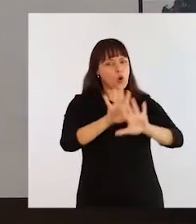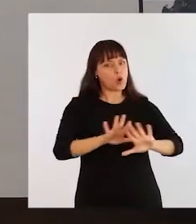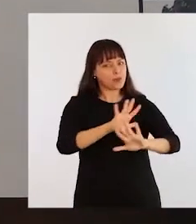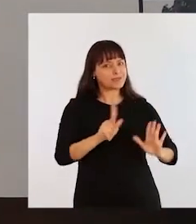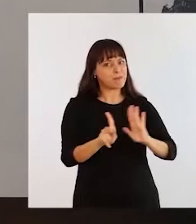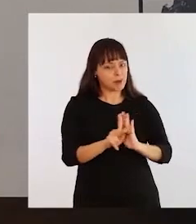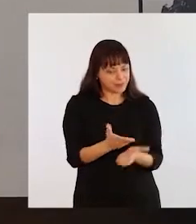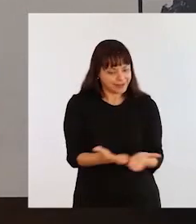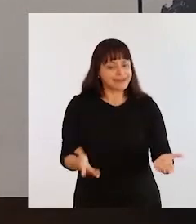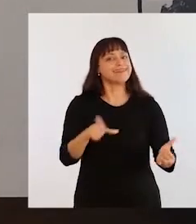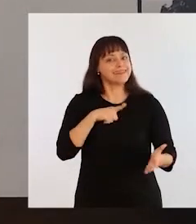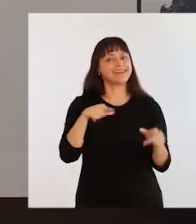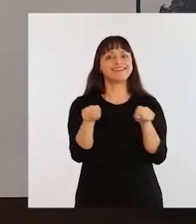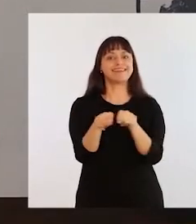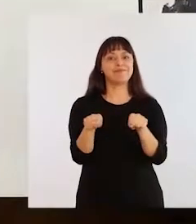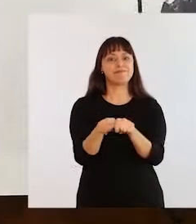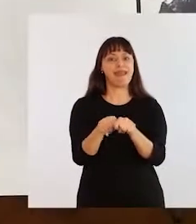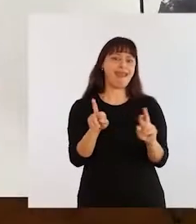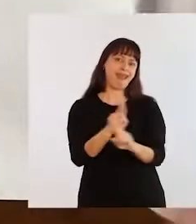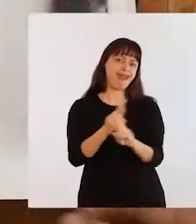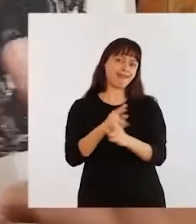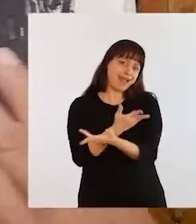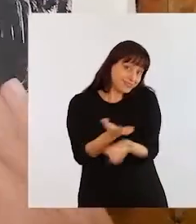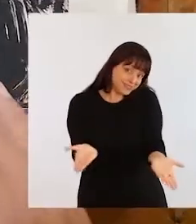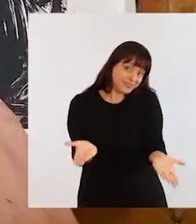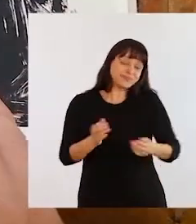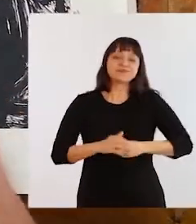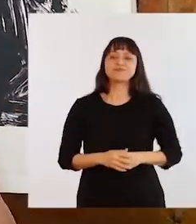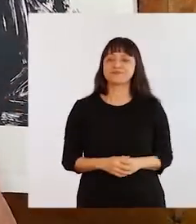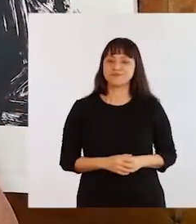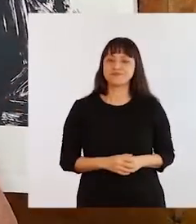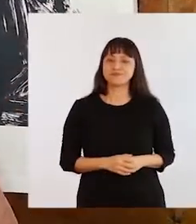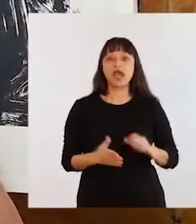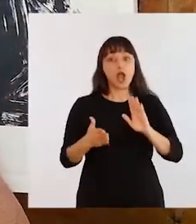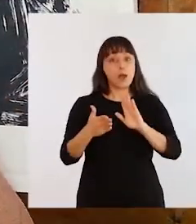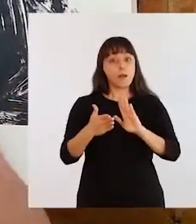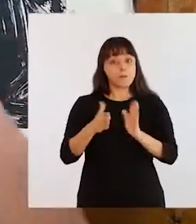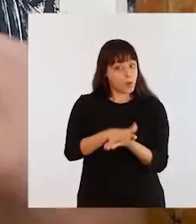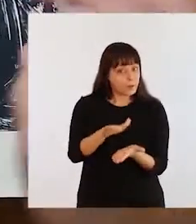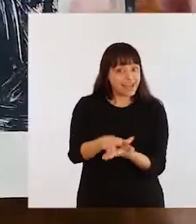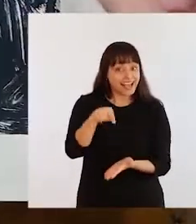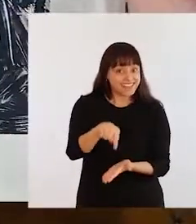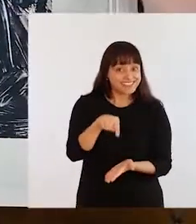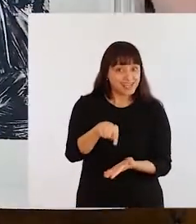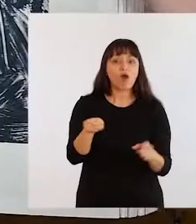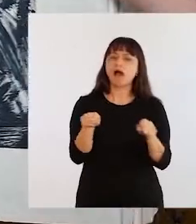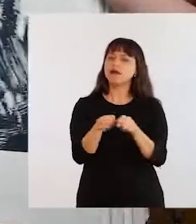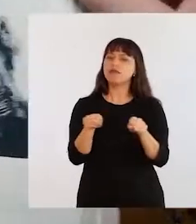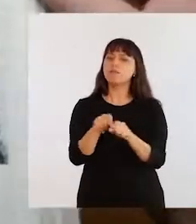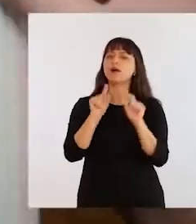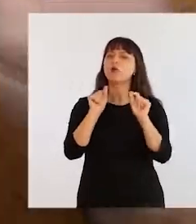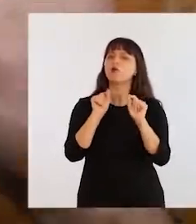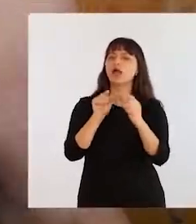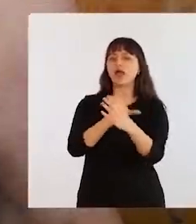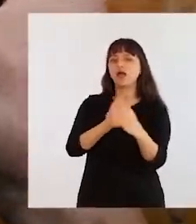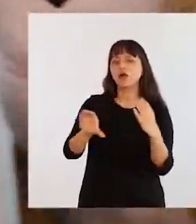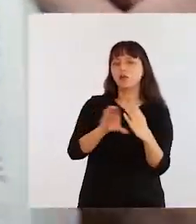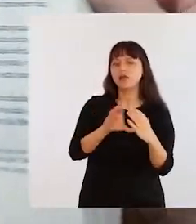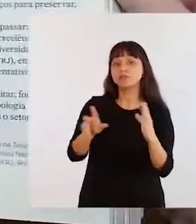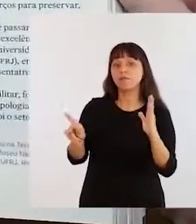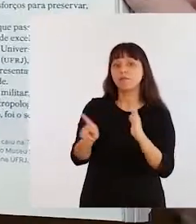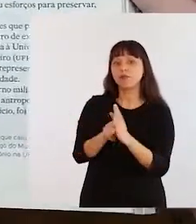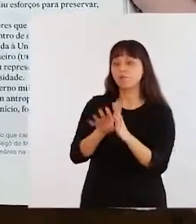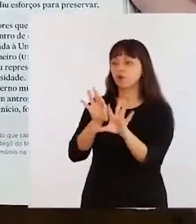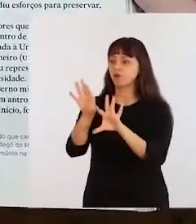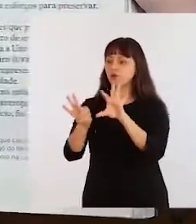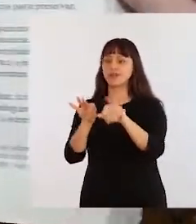A publicação também dialoga com uma estratégia utilizada pela curadoria. As obras da 34ª serão dispostas espacialmente em torno